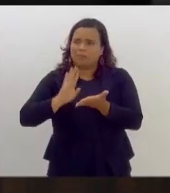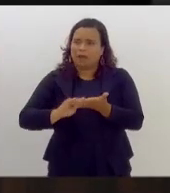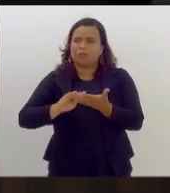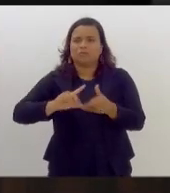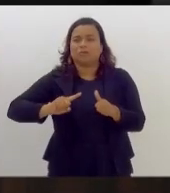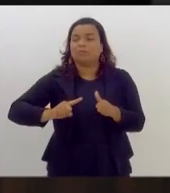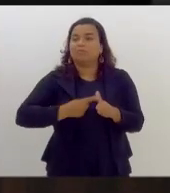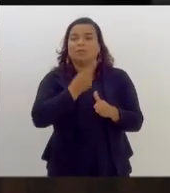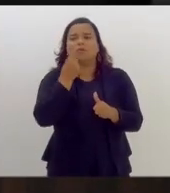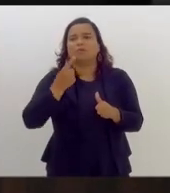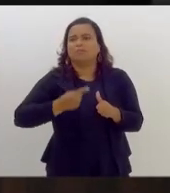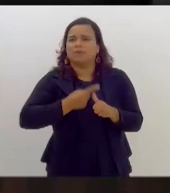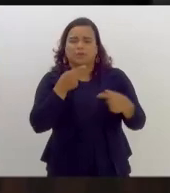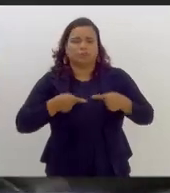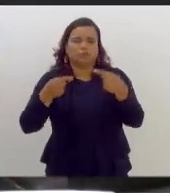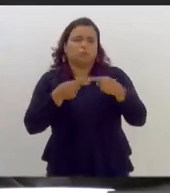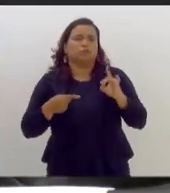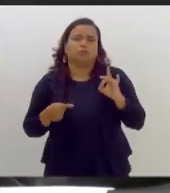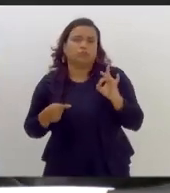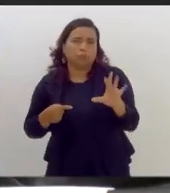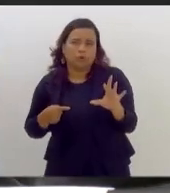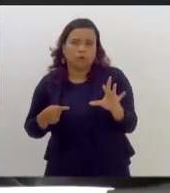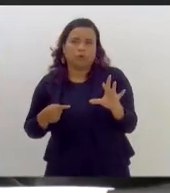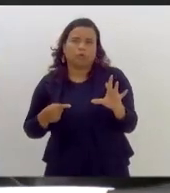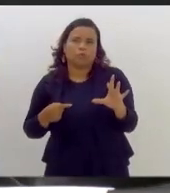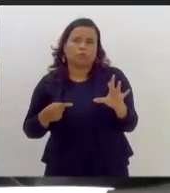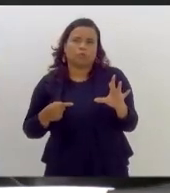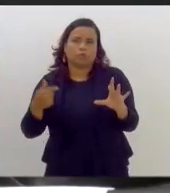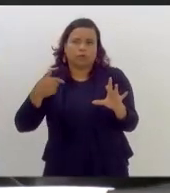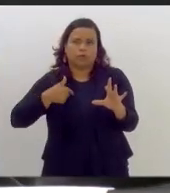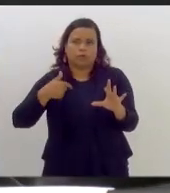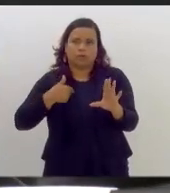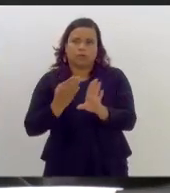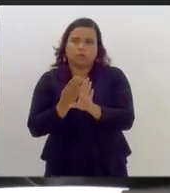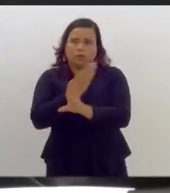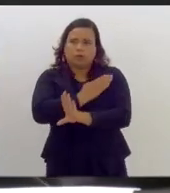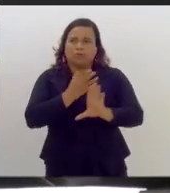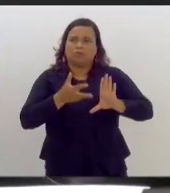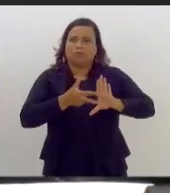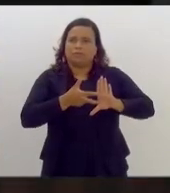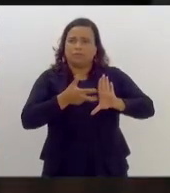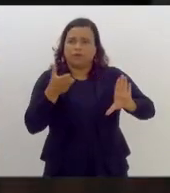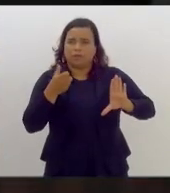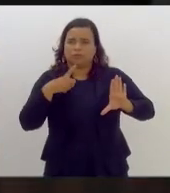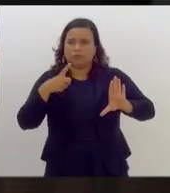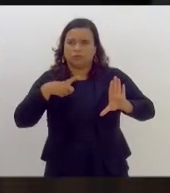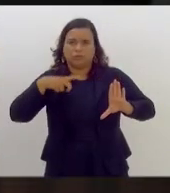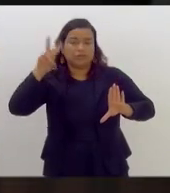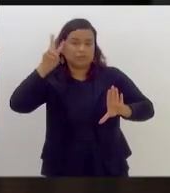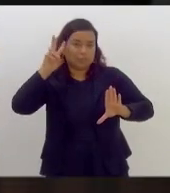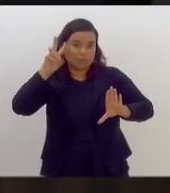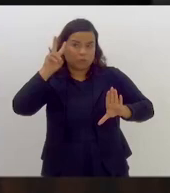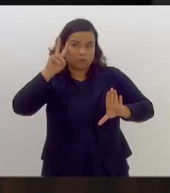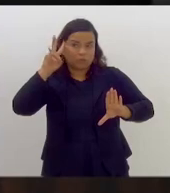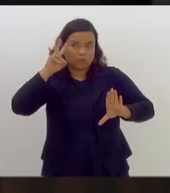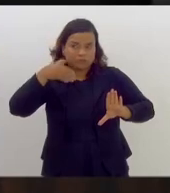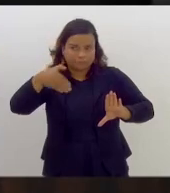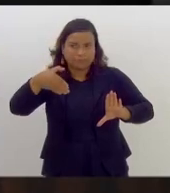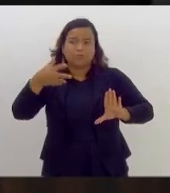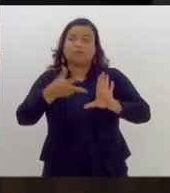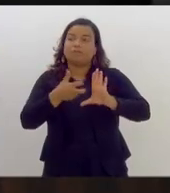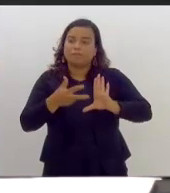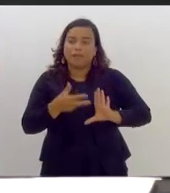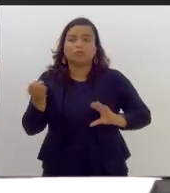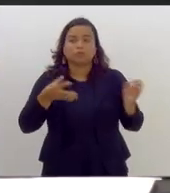de primeira discussão, vou antecipar os vetos para a segunda, como temos vetos